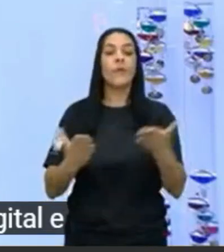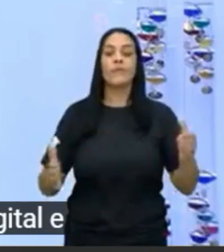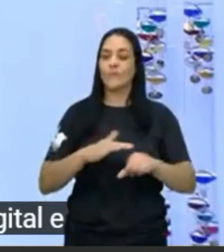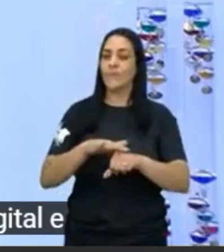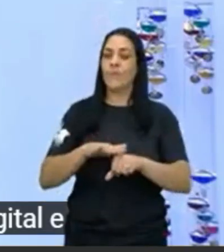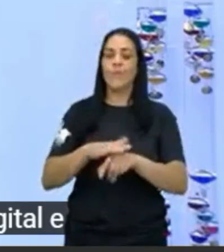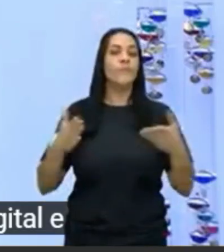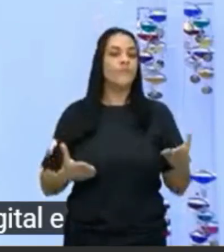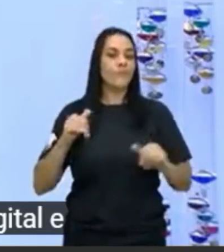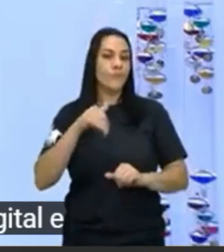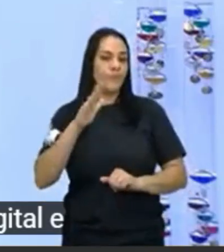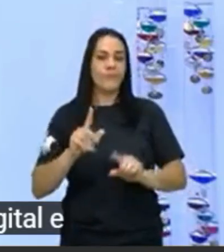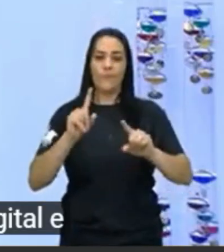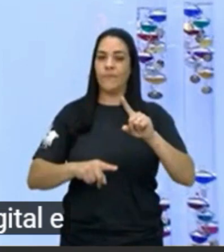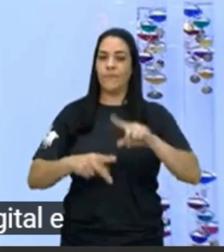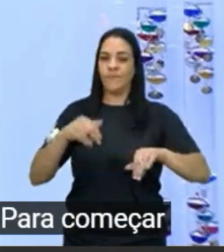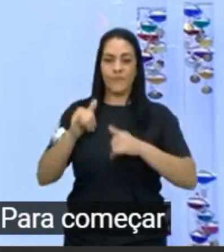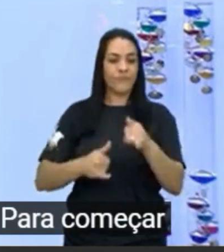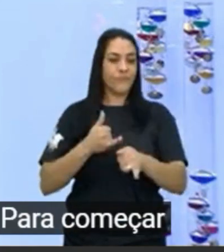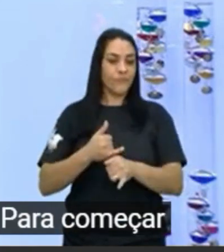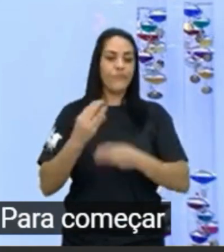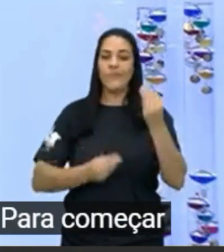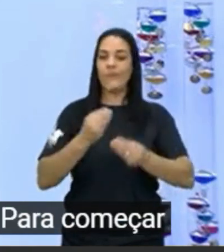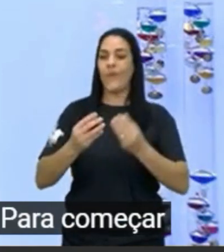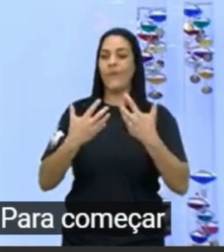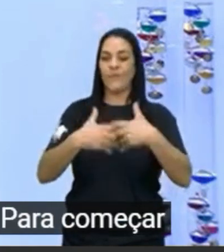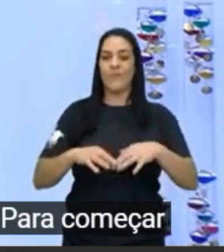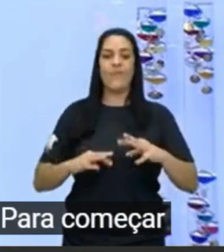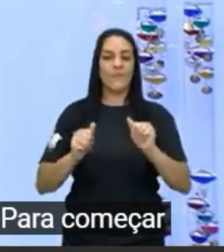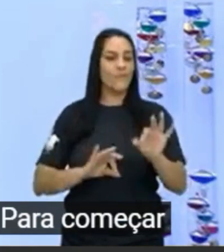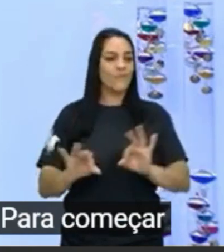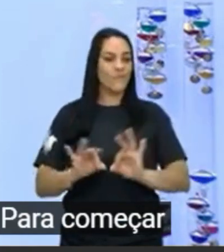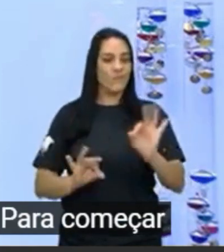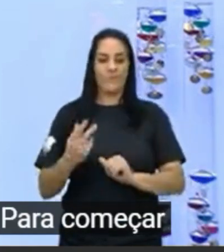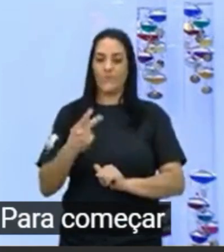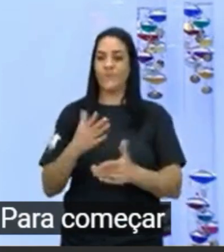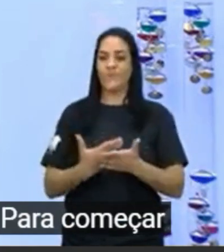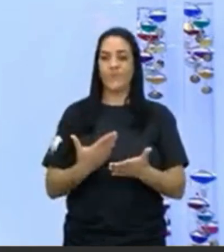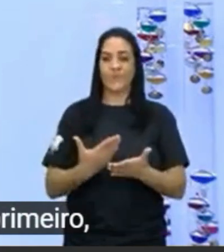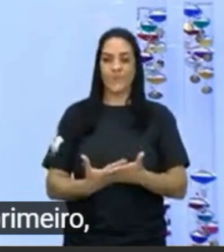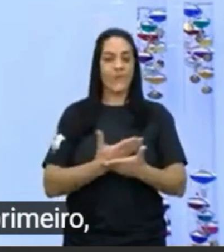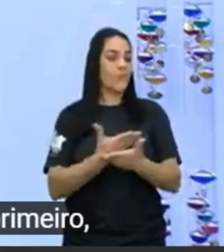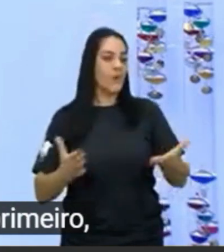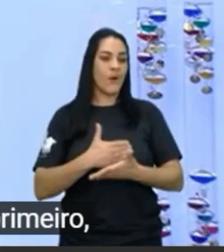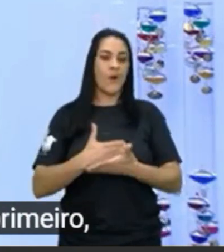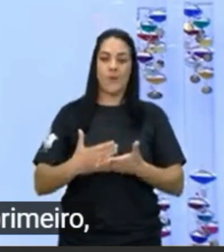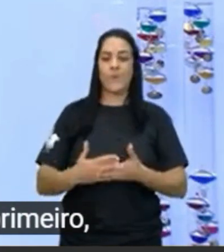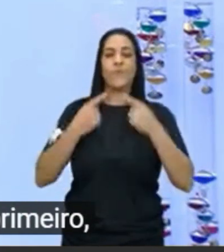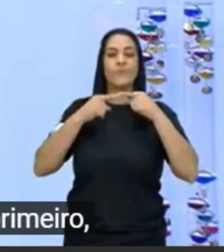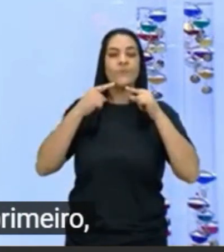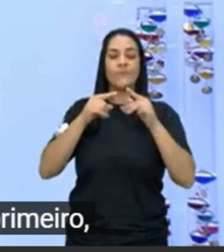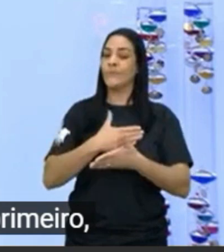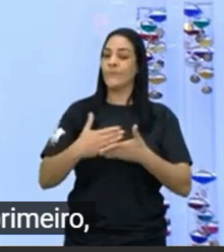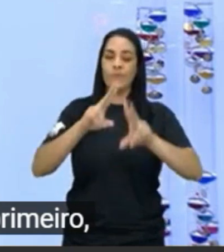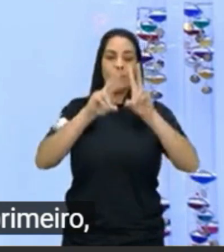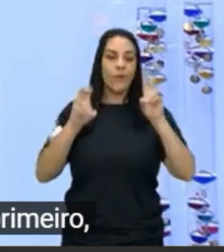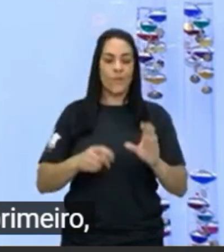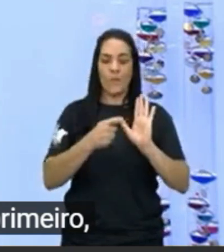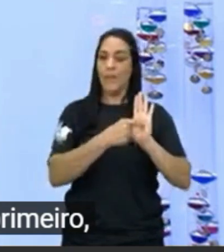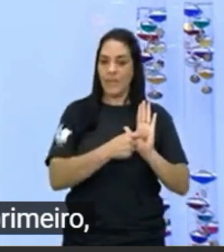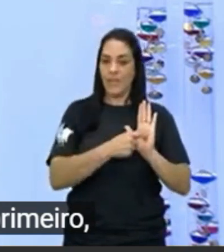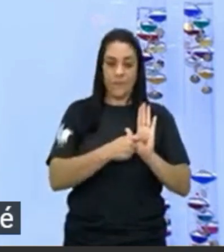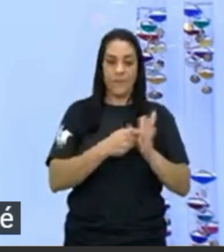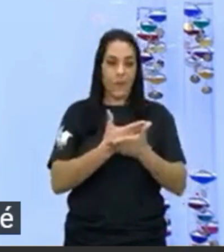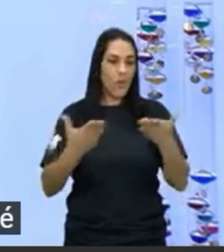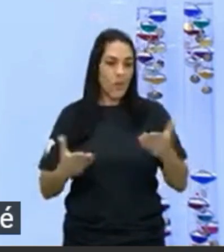Vamos falar agora um pouco mais sobre o material digital e como é que vai funcionar esse planejamento aqui da sua aula. Para começar, essa discussão inicial sobre a plaquinha